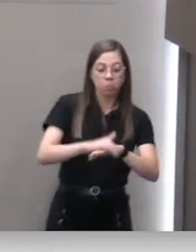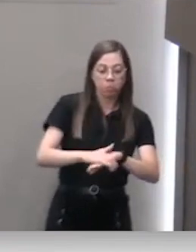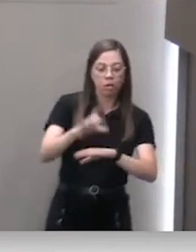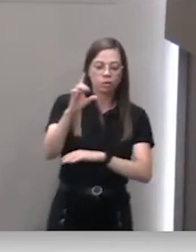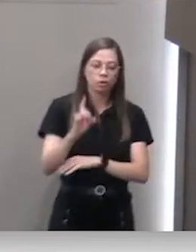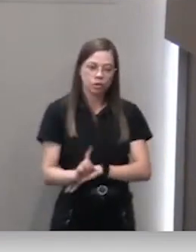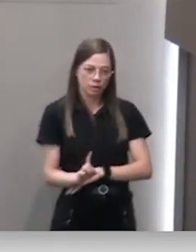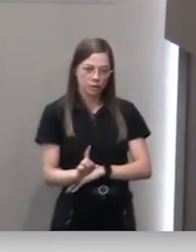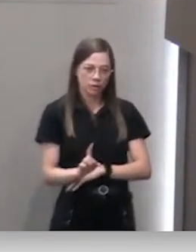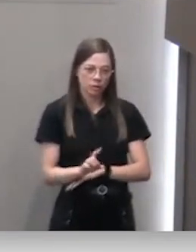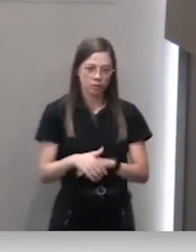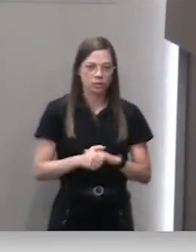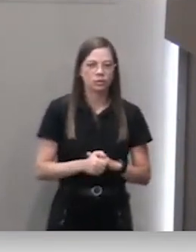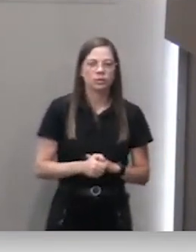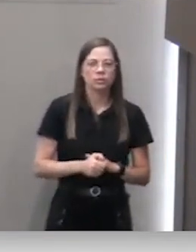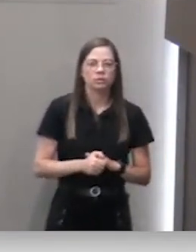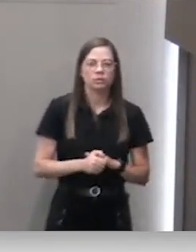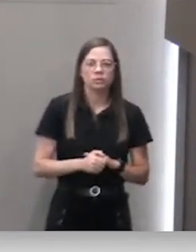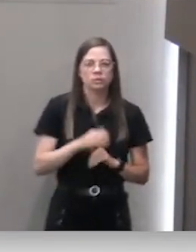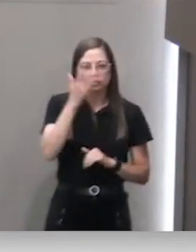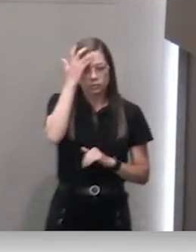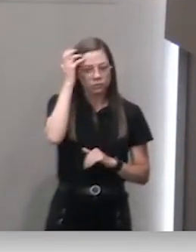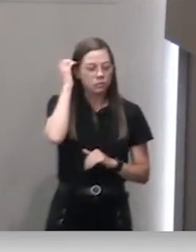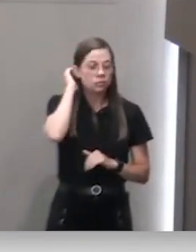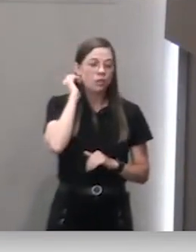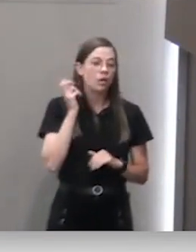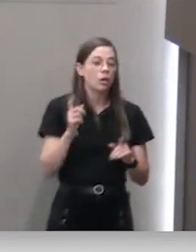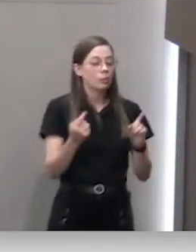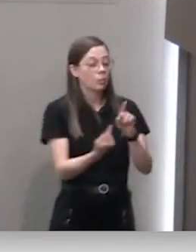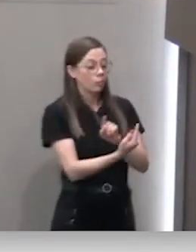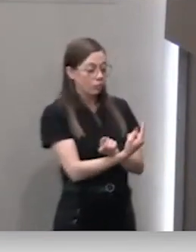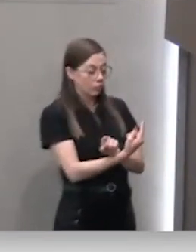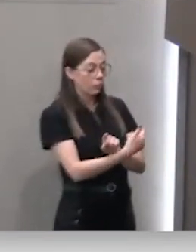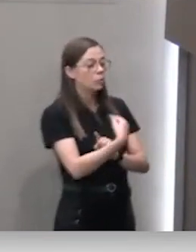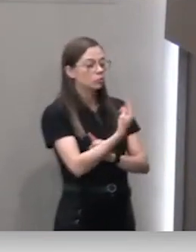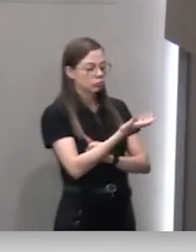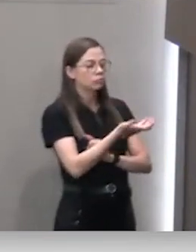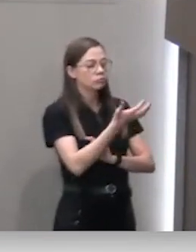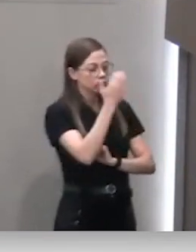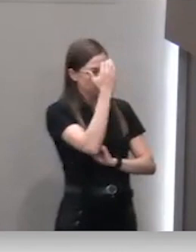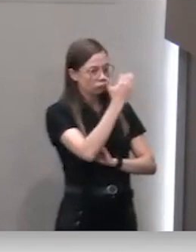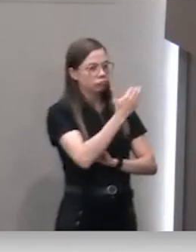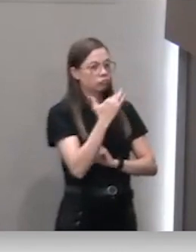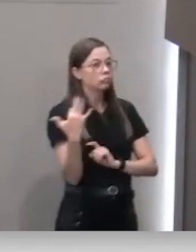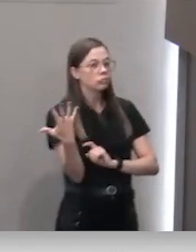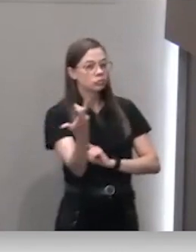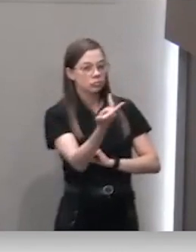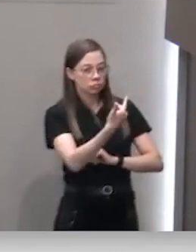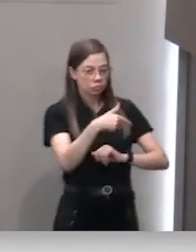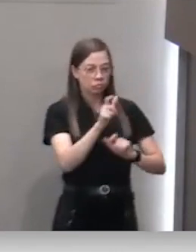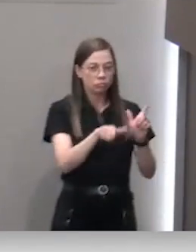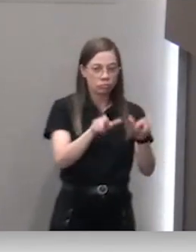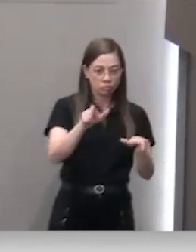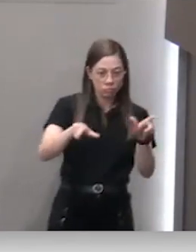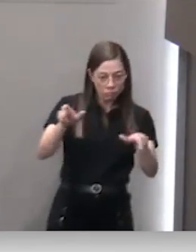direitos, né, aqui. Ao contrário, queremos o respeito a todas as pessoas. Né?